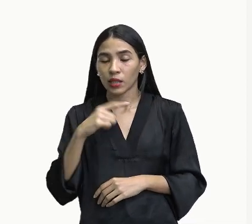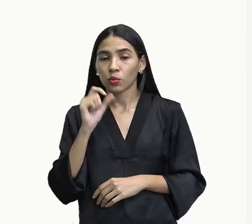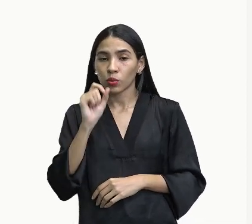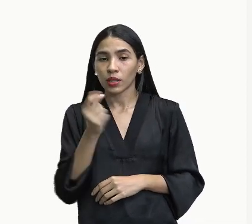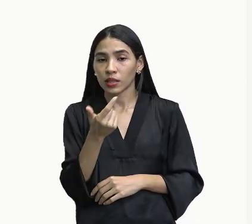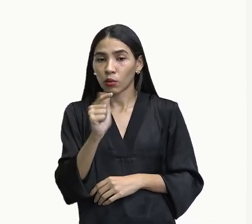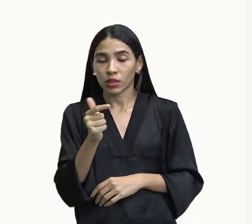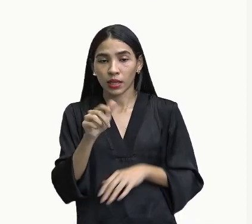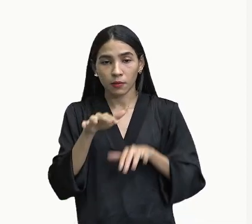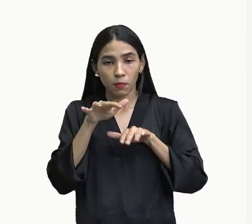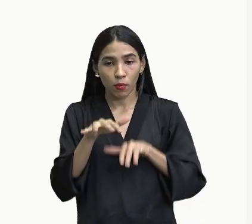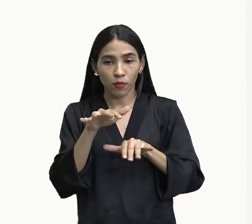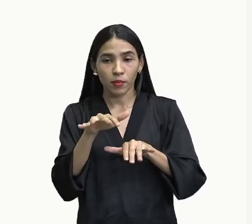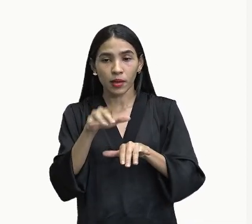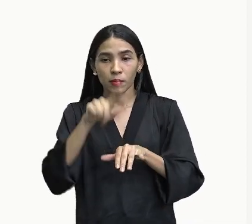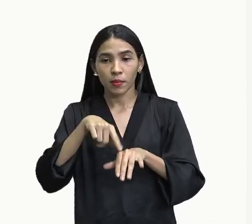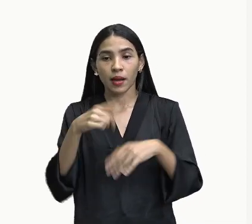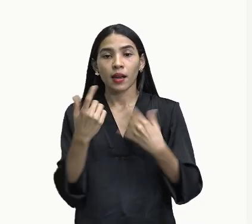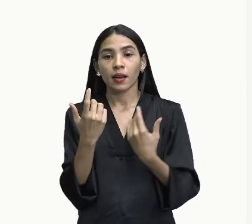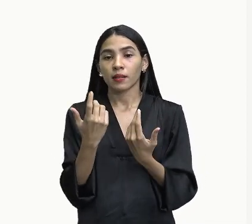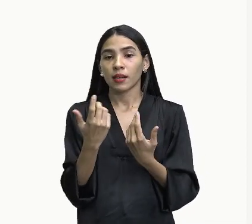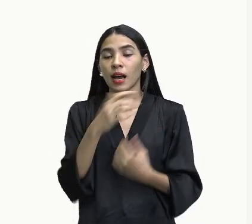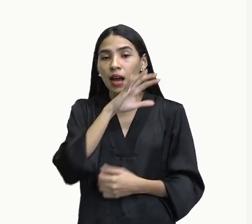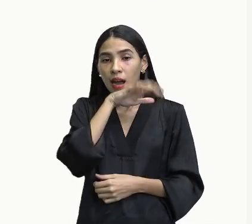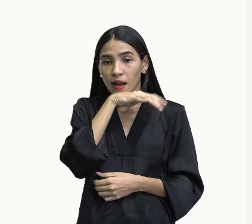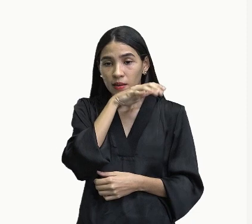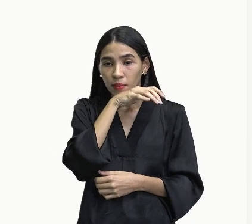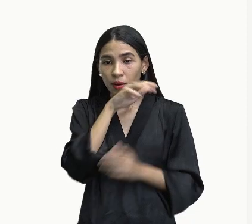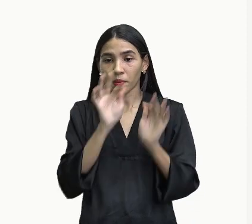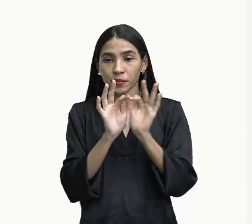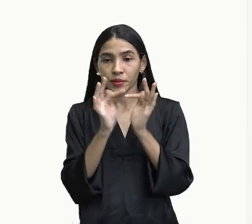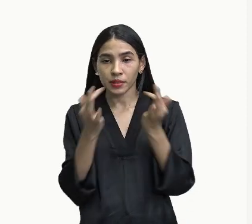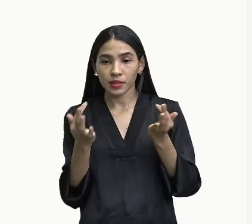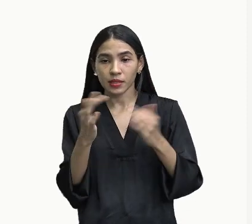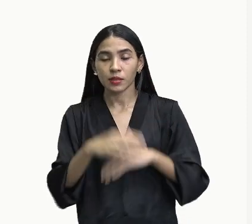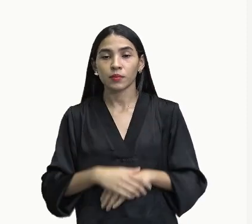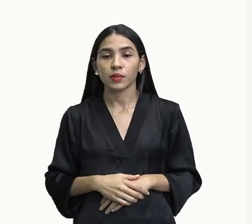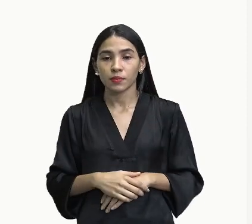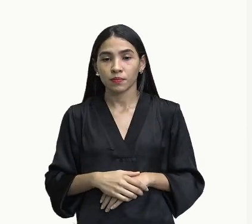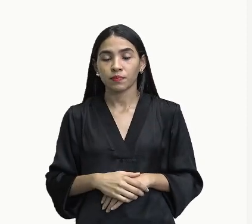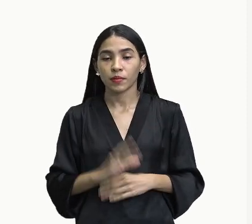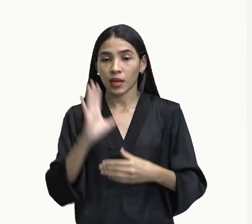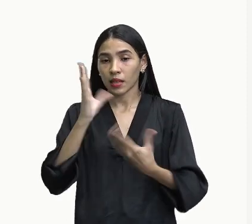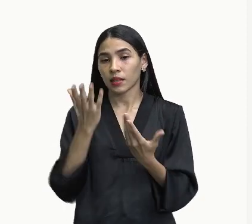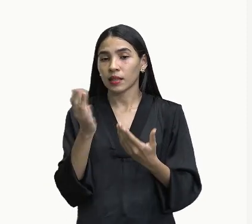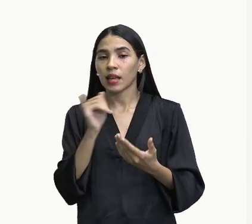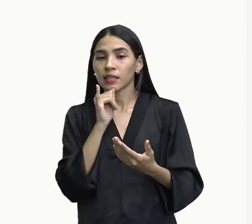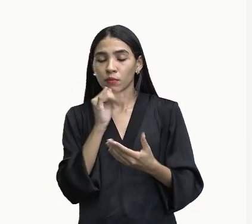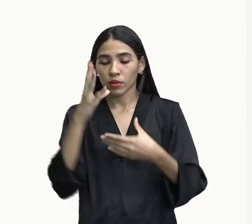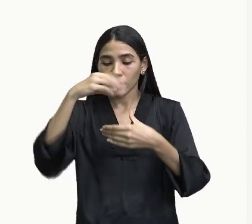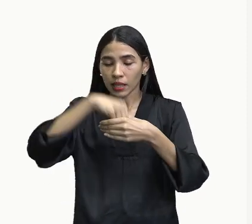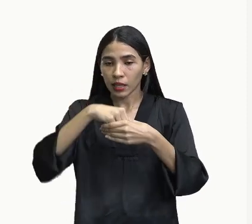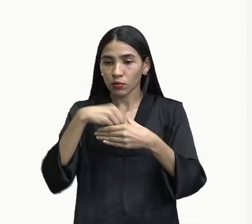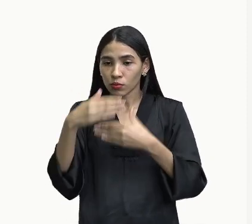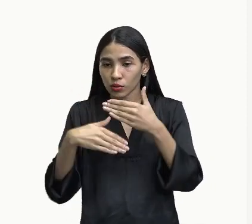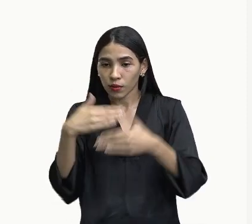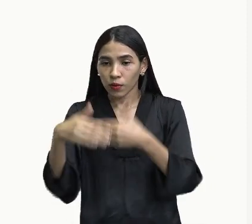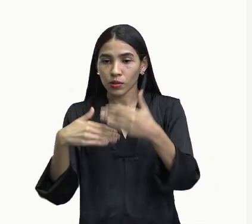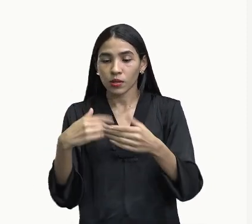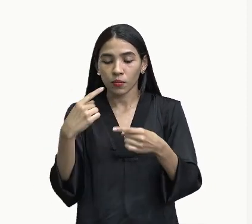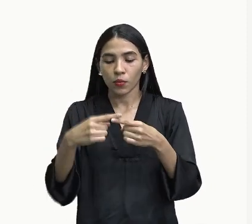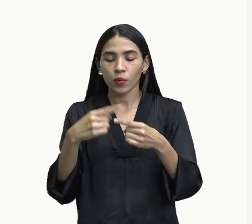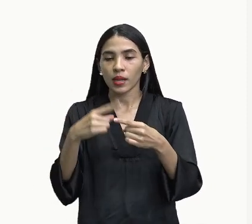animais bem simples, dentro de uma escala evolutiva, pois são formados por